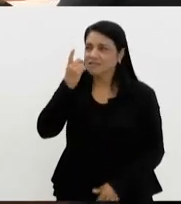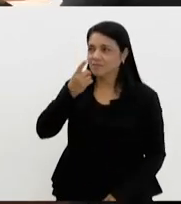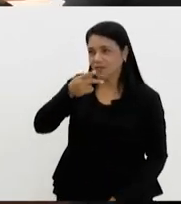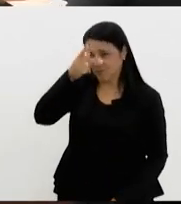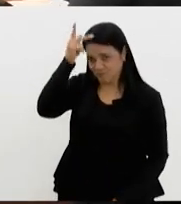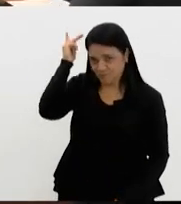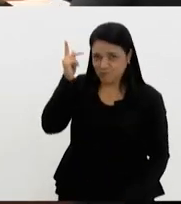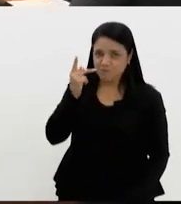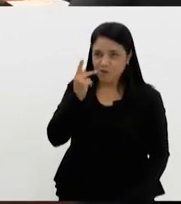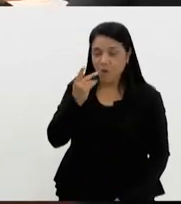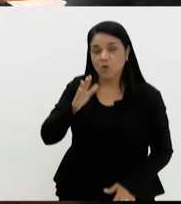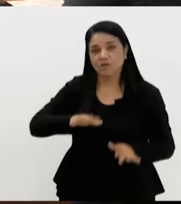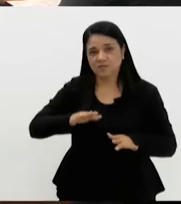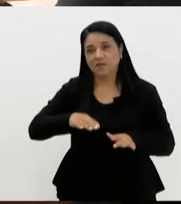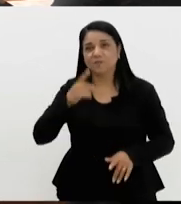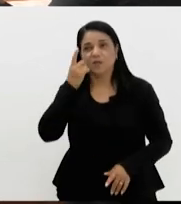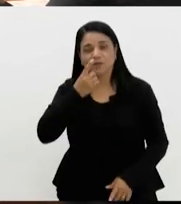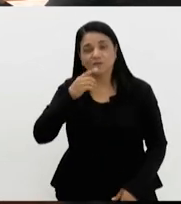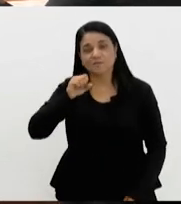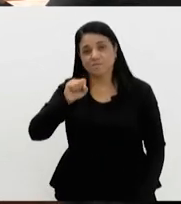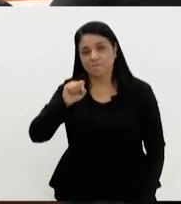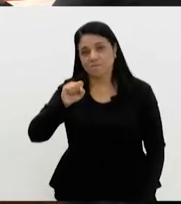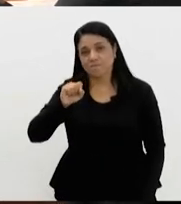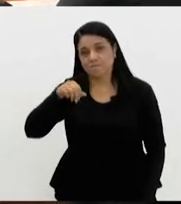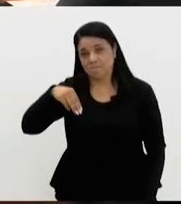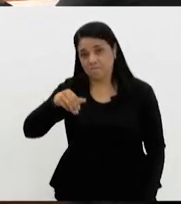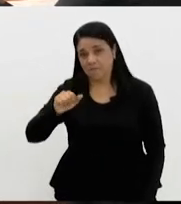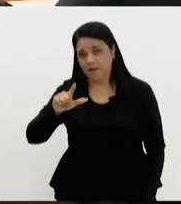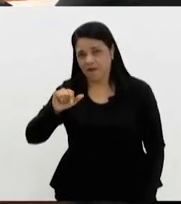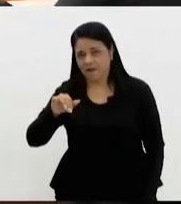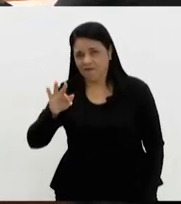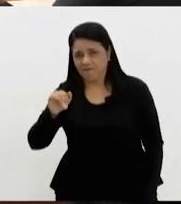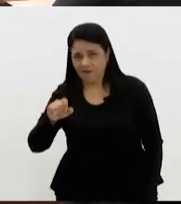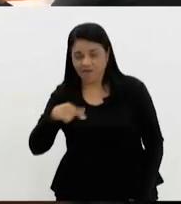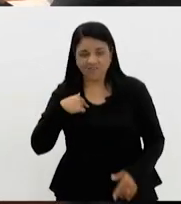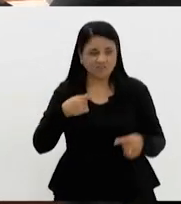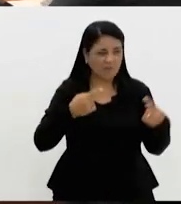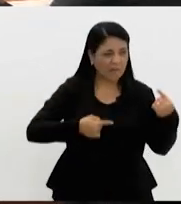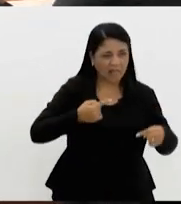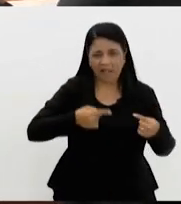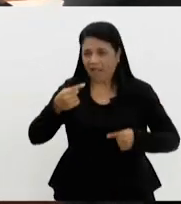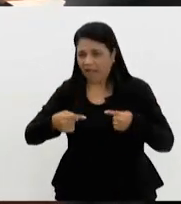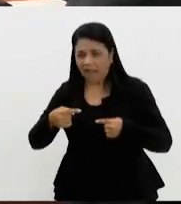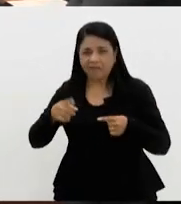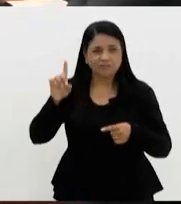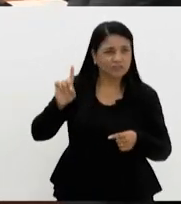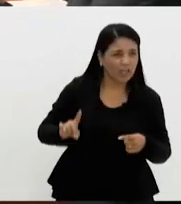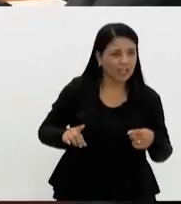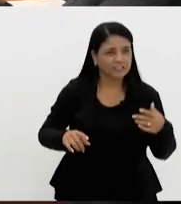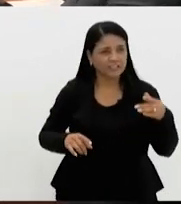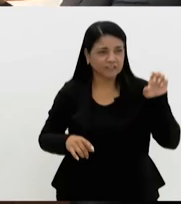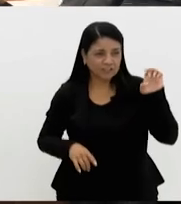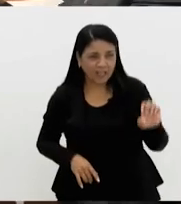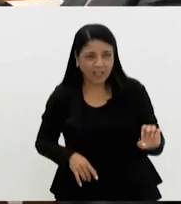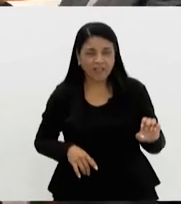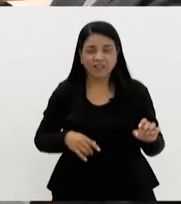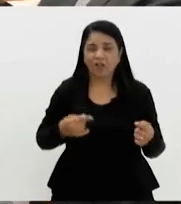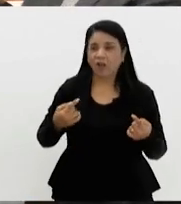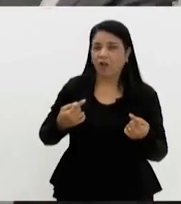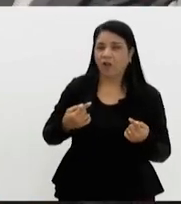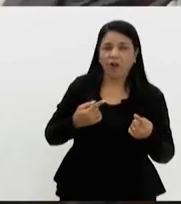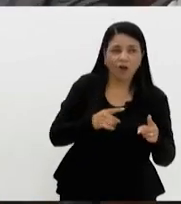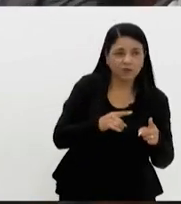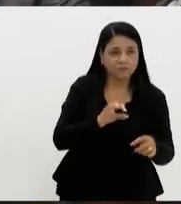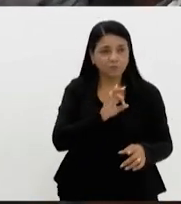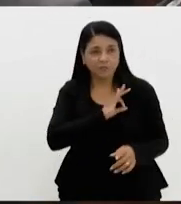Malafaia, muitas vezes a gente fica brigando aqui, esquerda, direita, quem é a favor da polícia, quem é contra a polícia. E uma operação